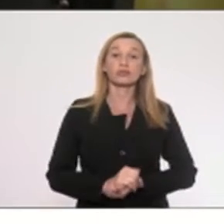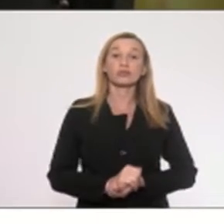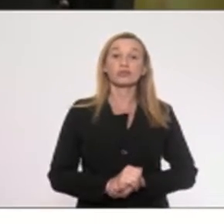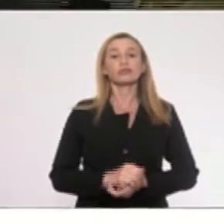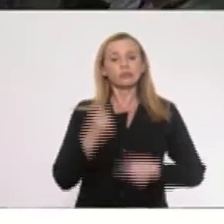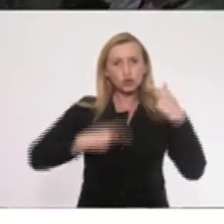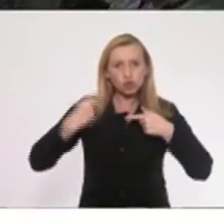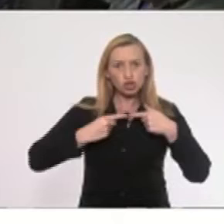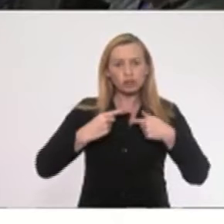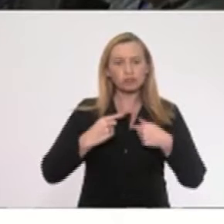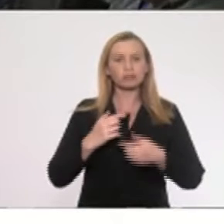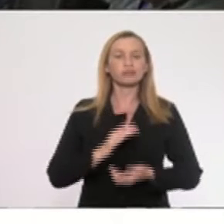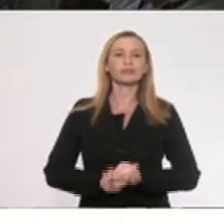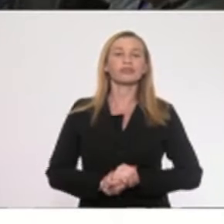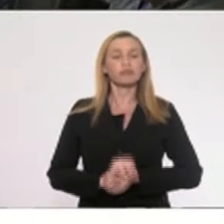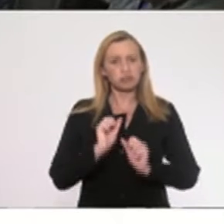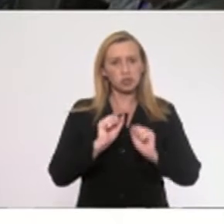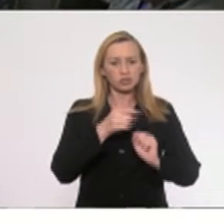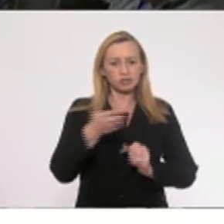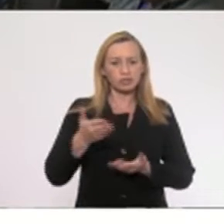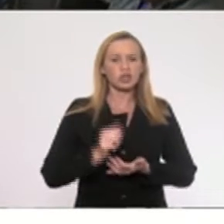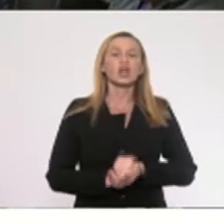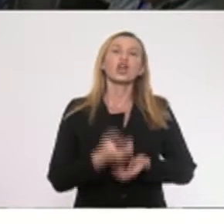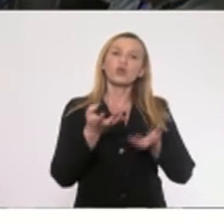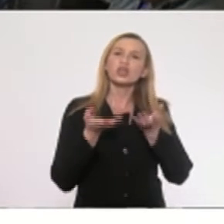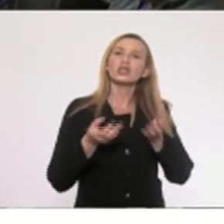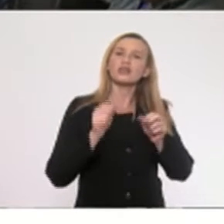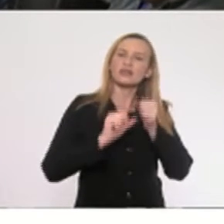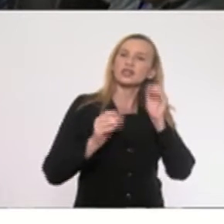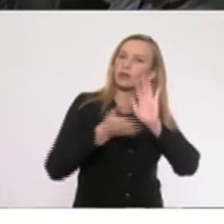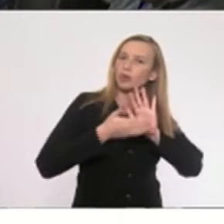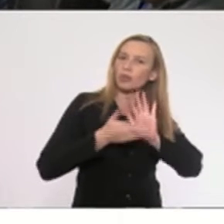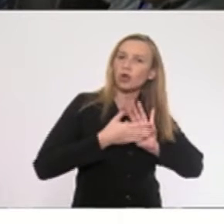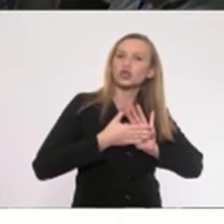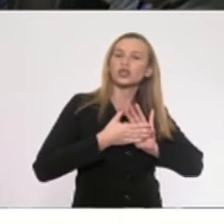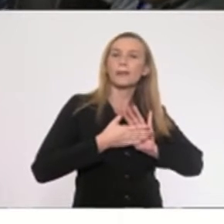discutir. Deputado Para discutir também. Eu queria fazer uma proposta